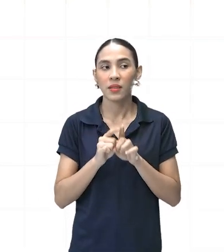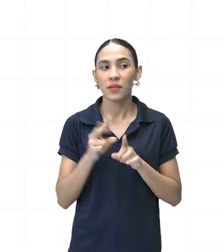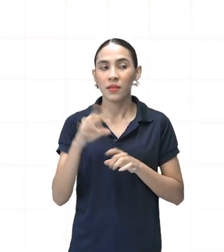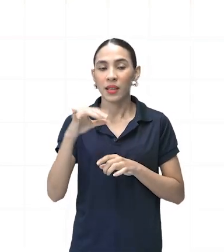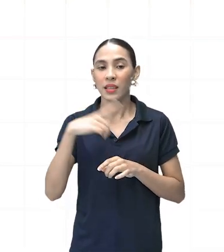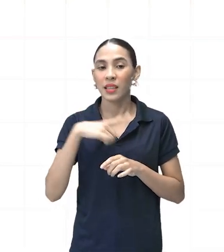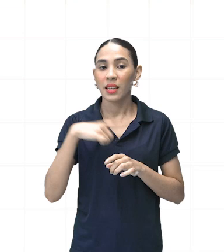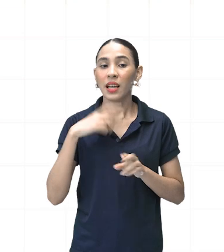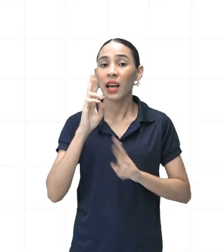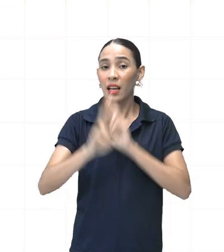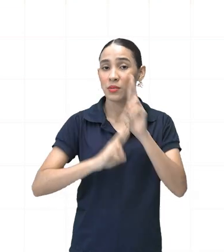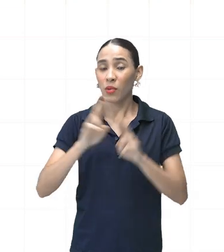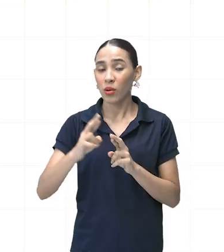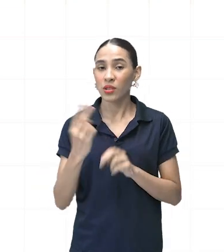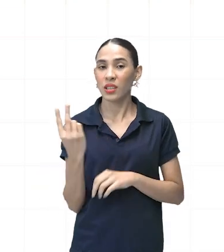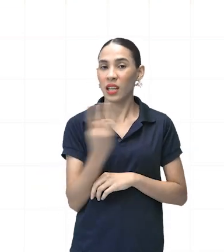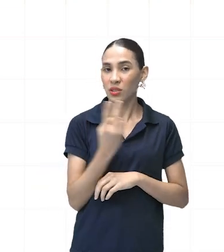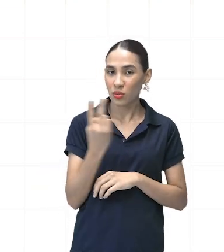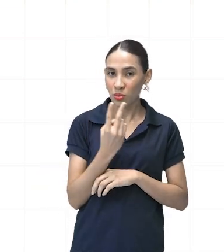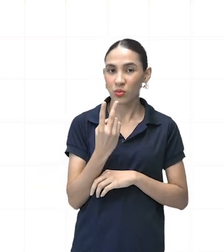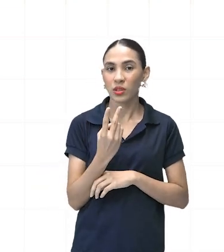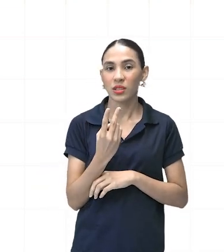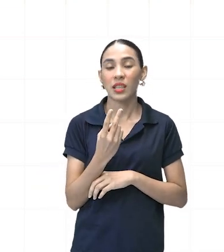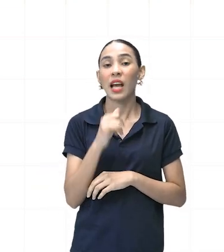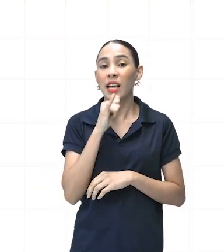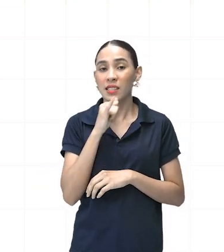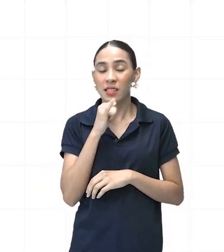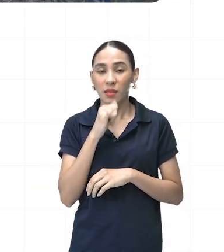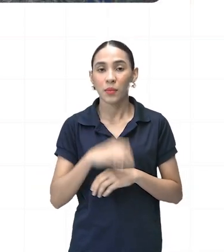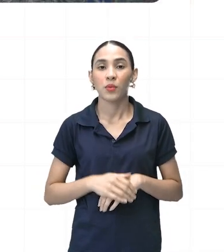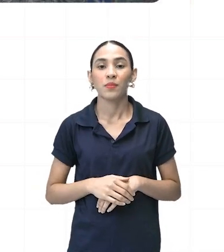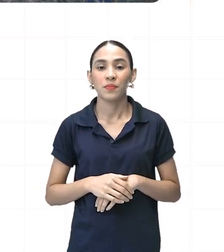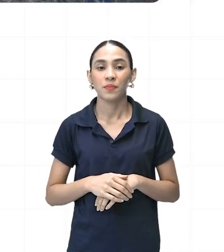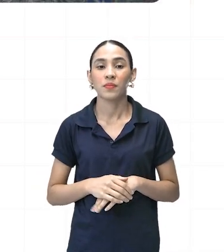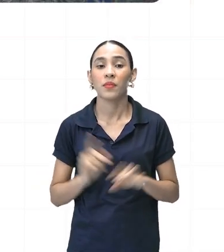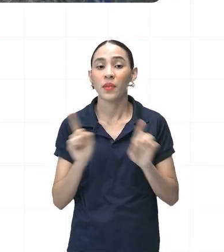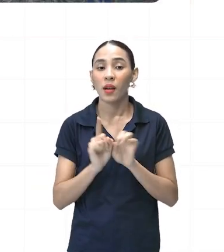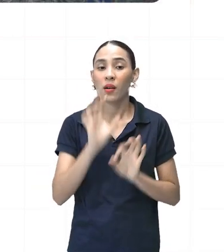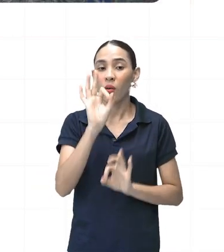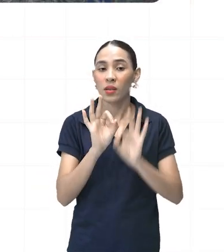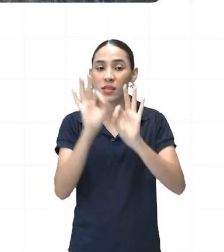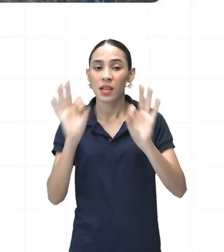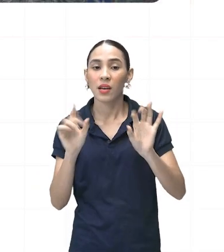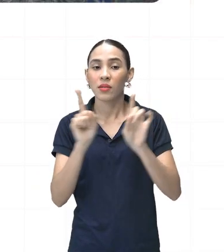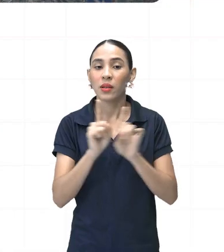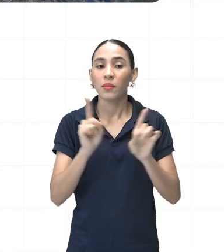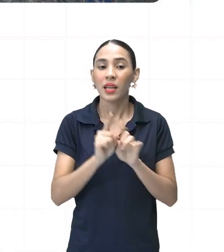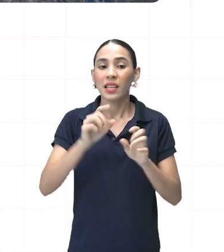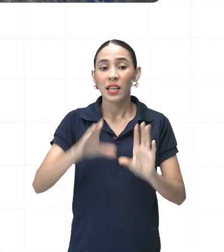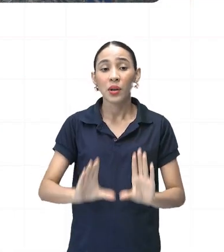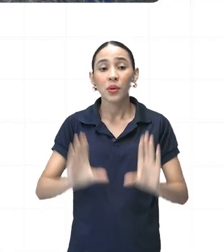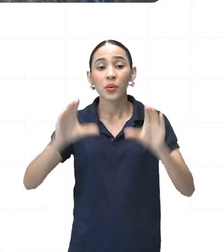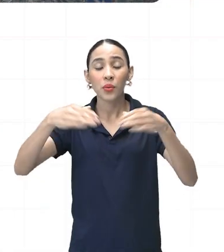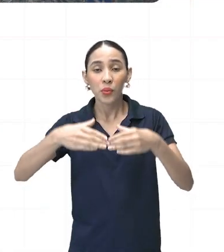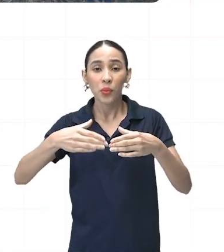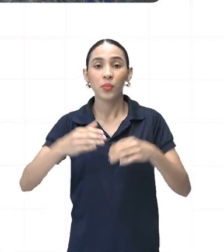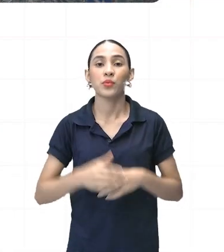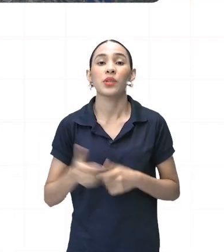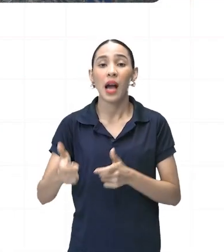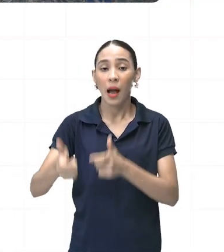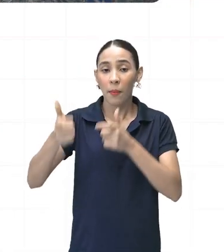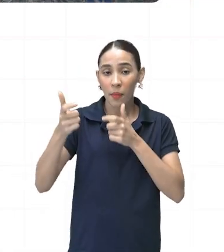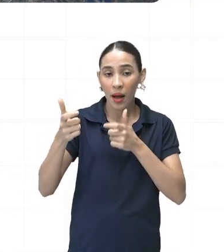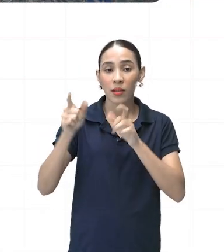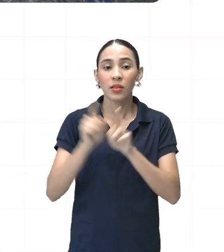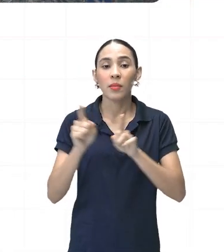vão ter resposta às duras repressões, onde organizaram-se em grupos, tá,